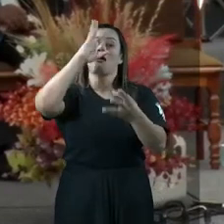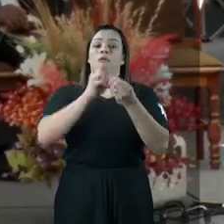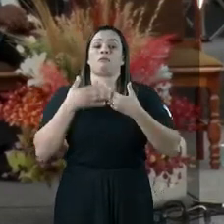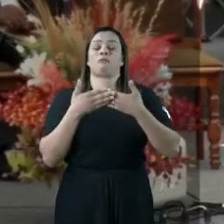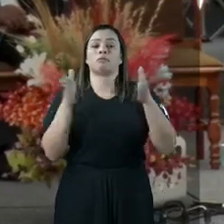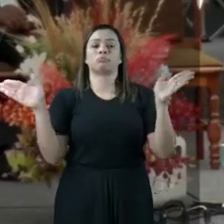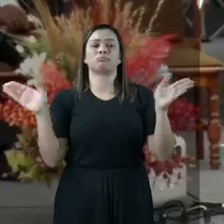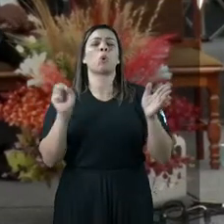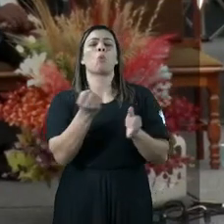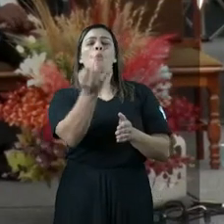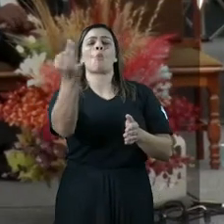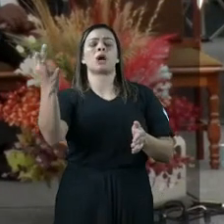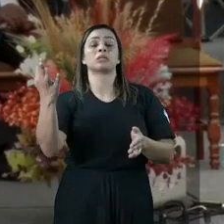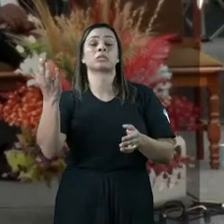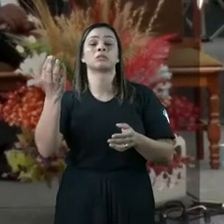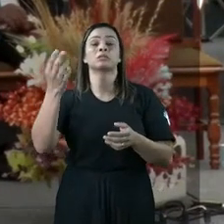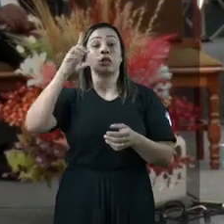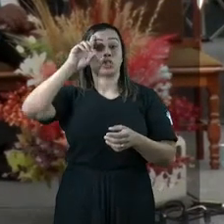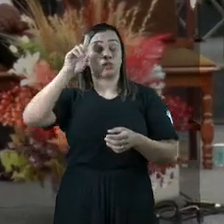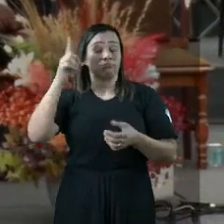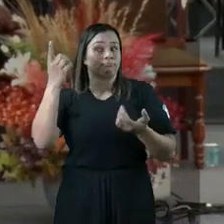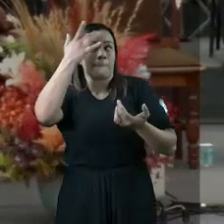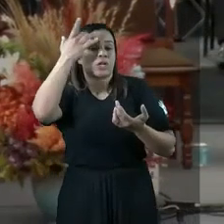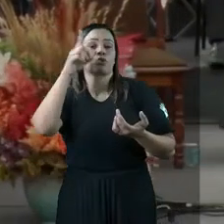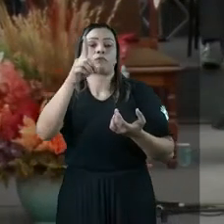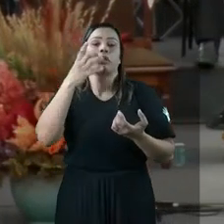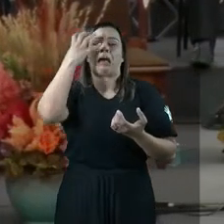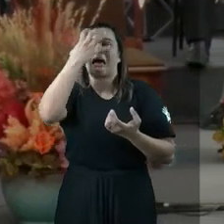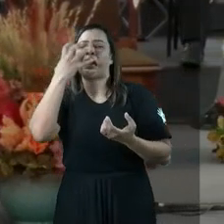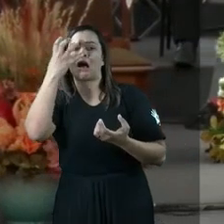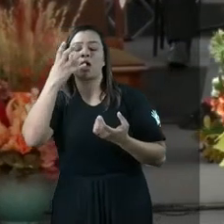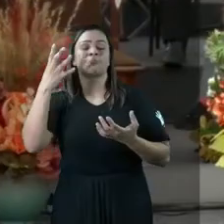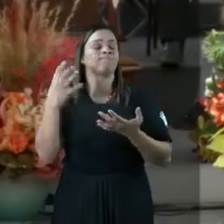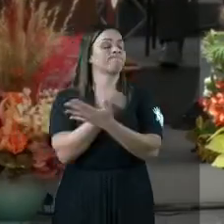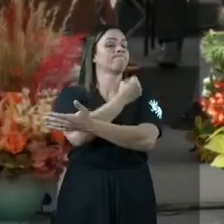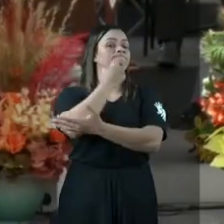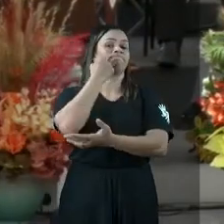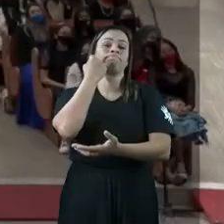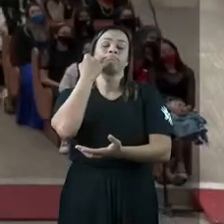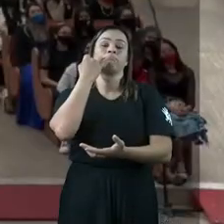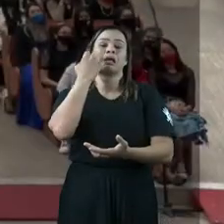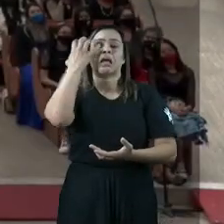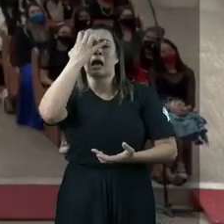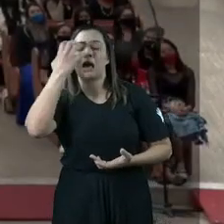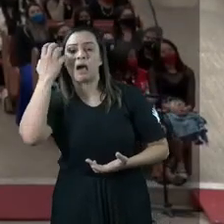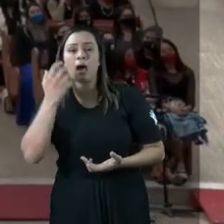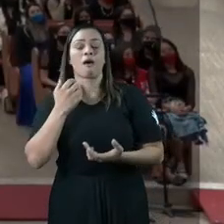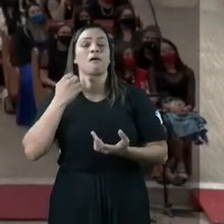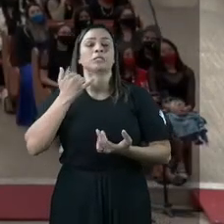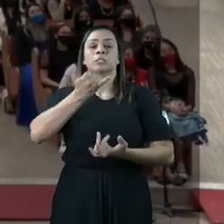você abrir a porta para ele entrar? Quantas vezes a porta de emprego vai precisar fechar para você abrir a porta para ele